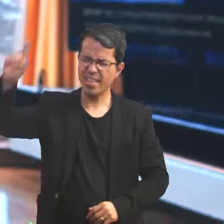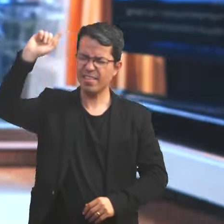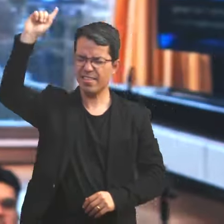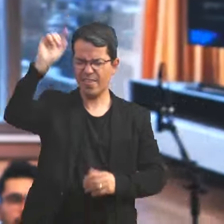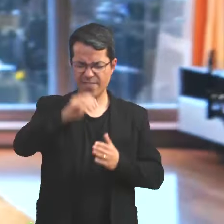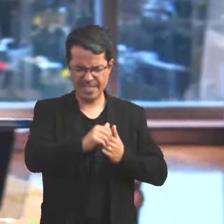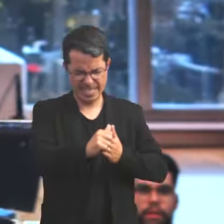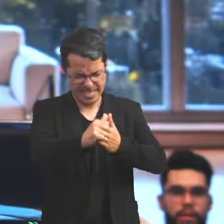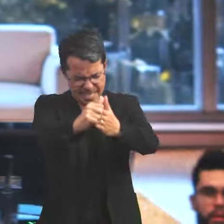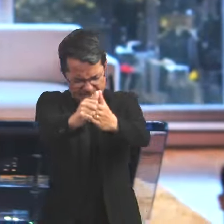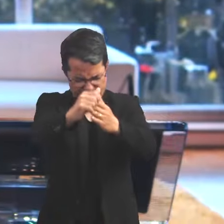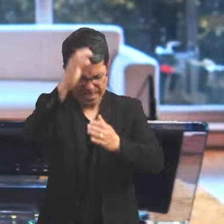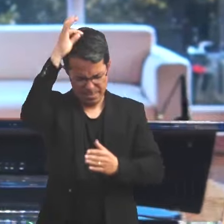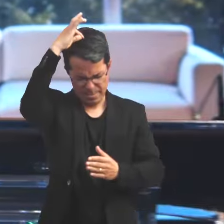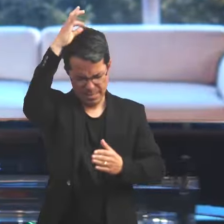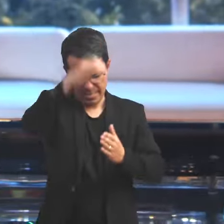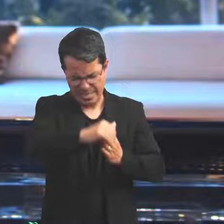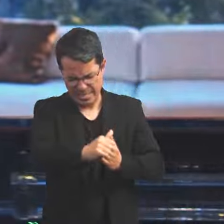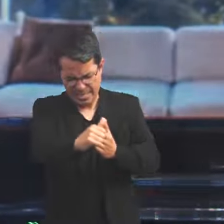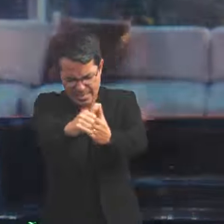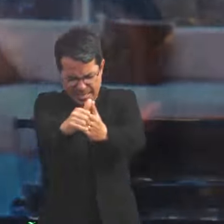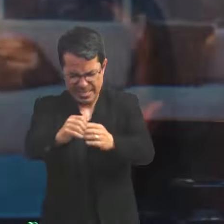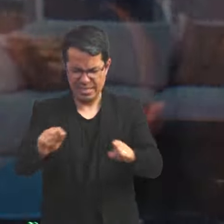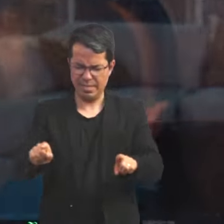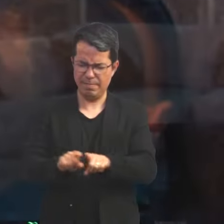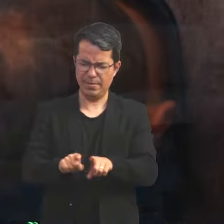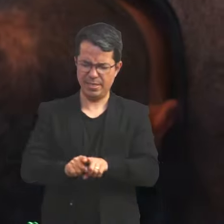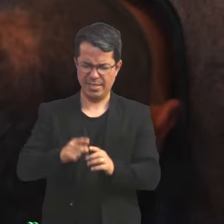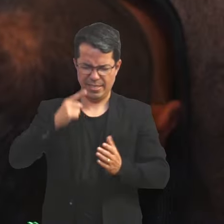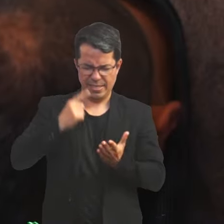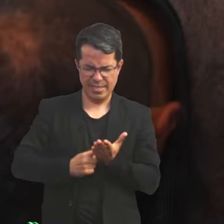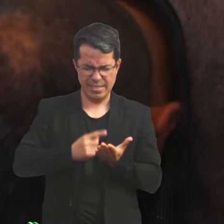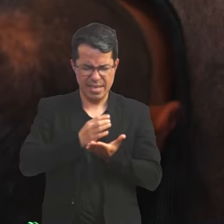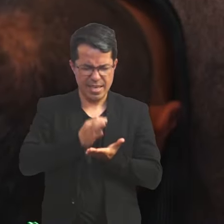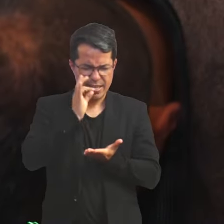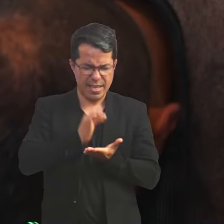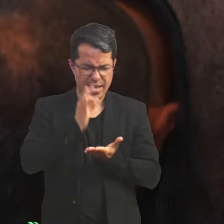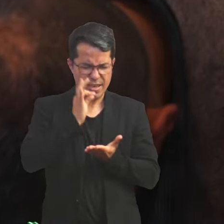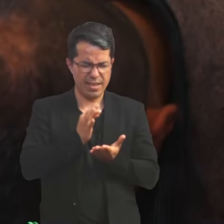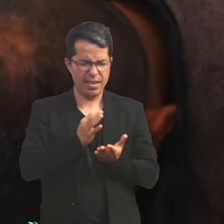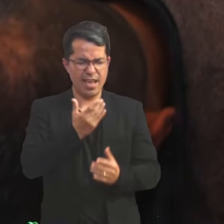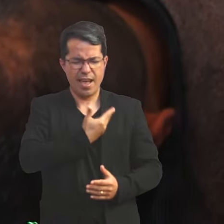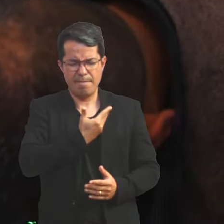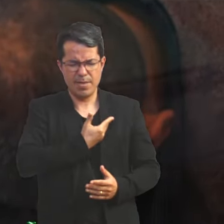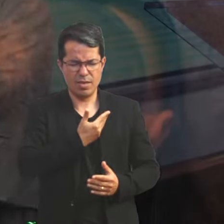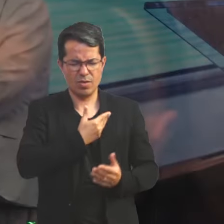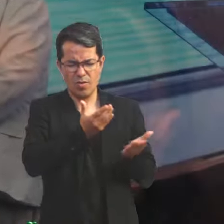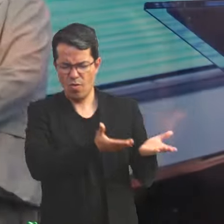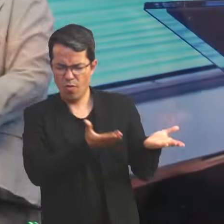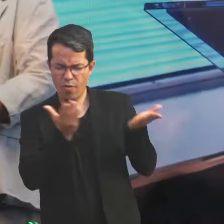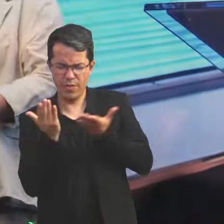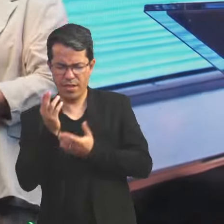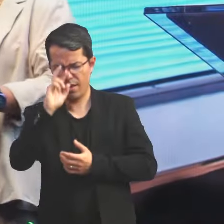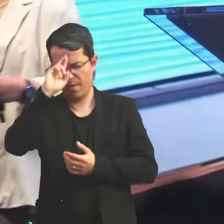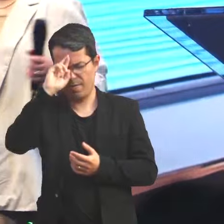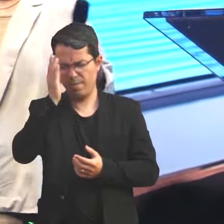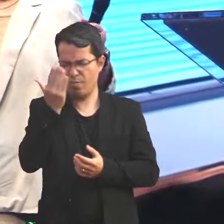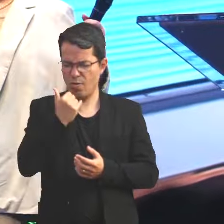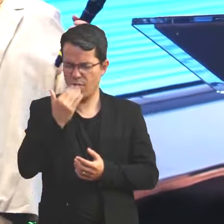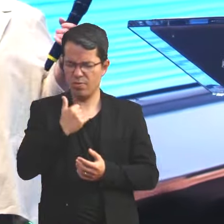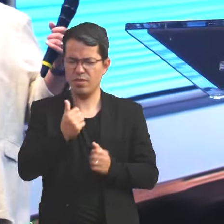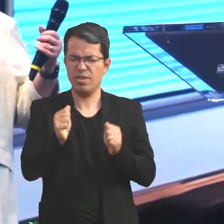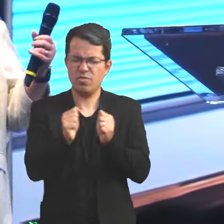quando pregarem o evangelho quando marcarem o chá lá com amigo quando levarem alguém para almoçar que o senhor L dê